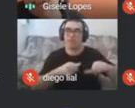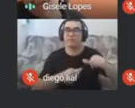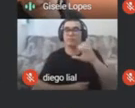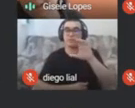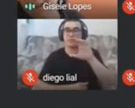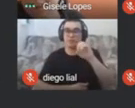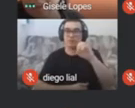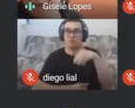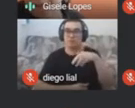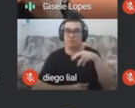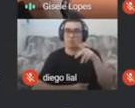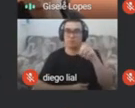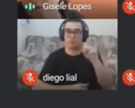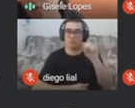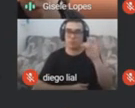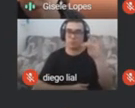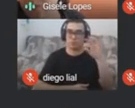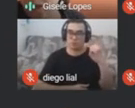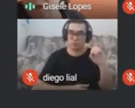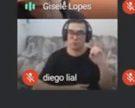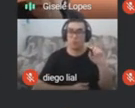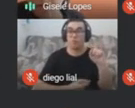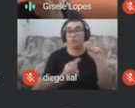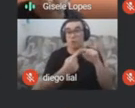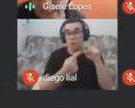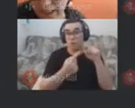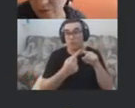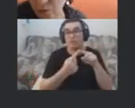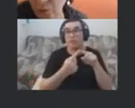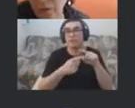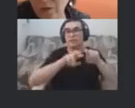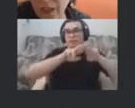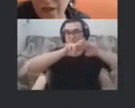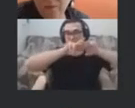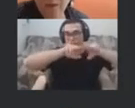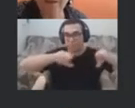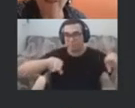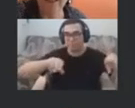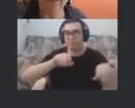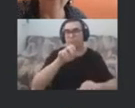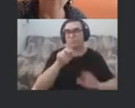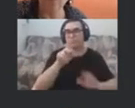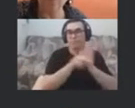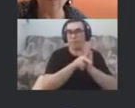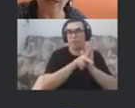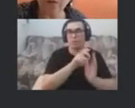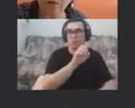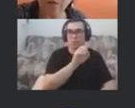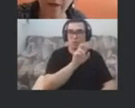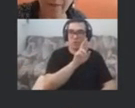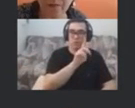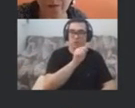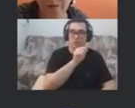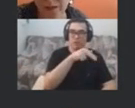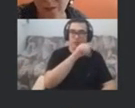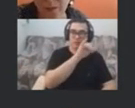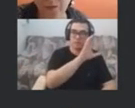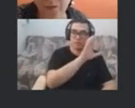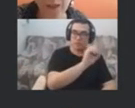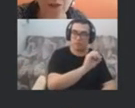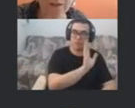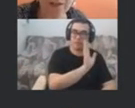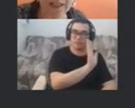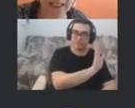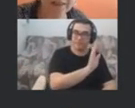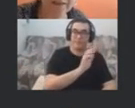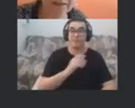análise orgânica, tá? E daí são compostos orgânicos, trabalha mais com as técnicas cromatográficas. No nosso caso, eu vou falar para vocês